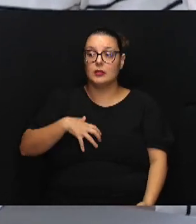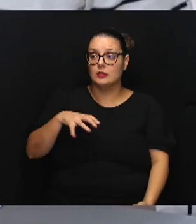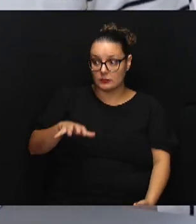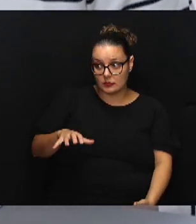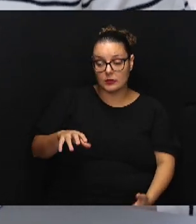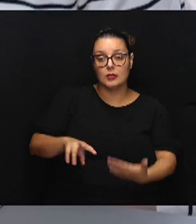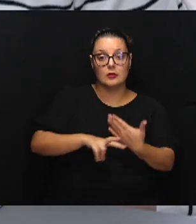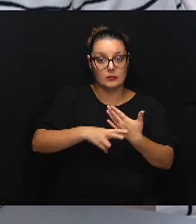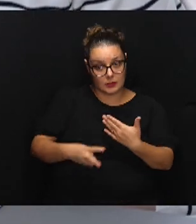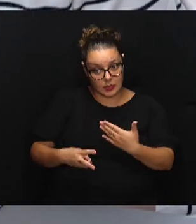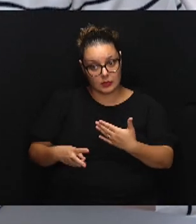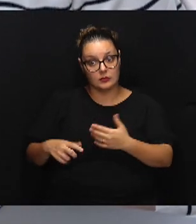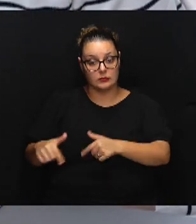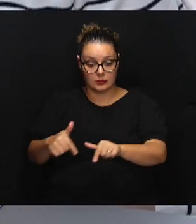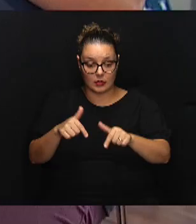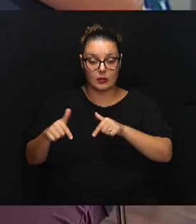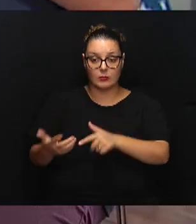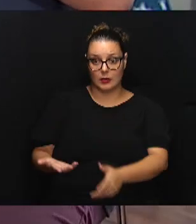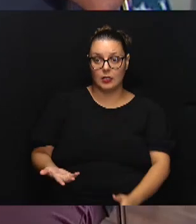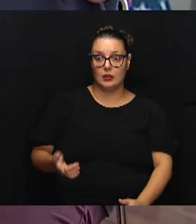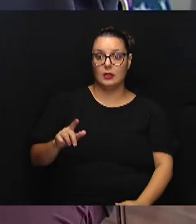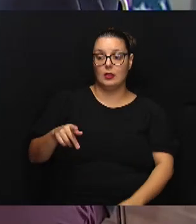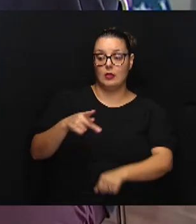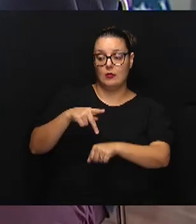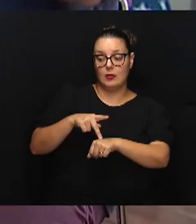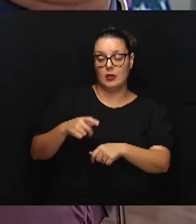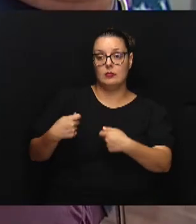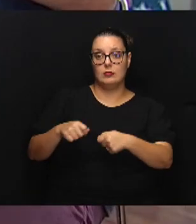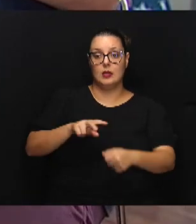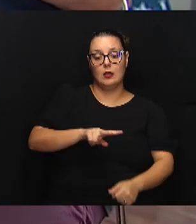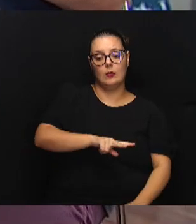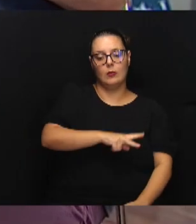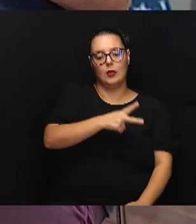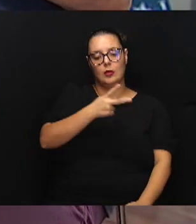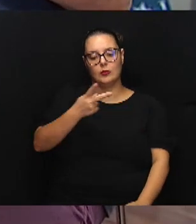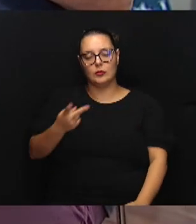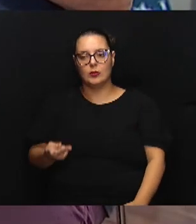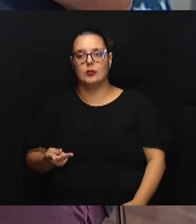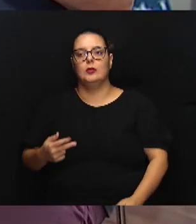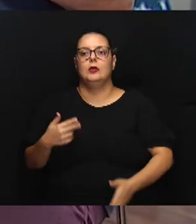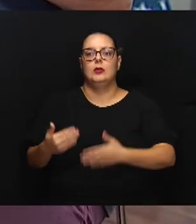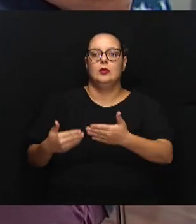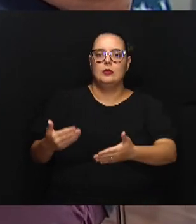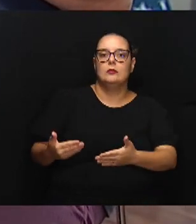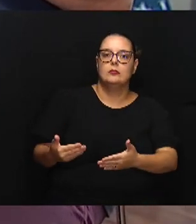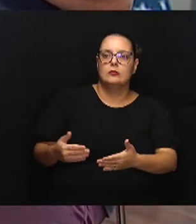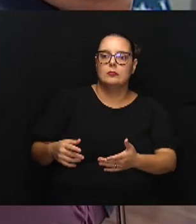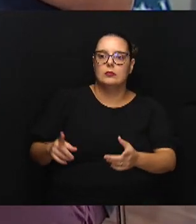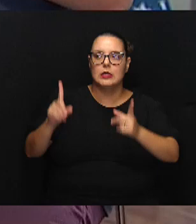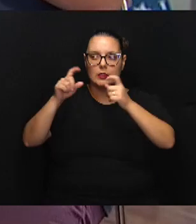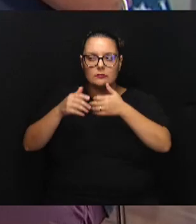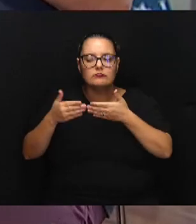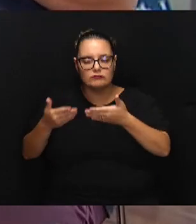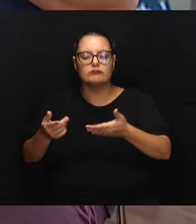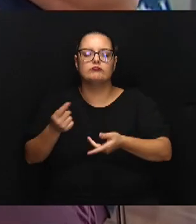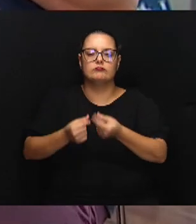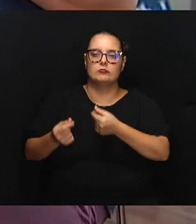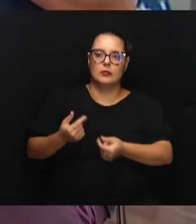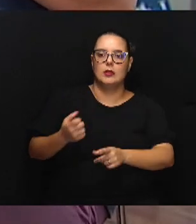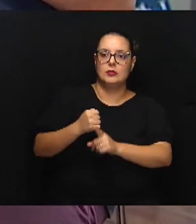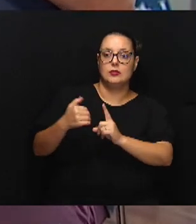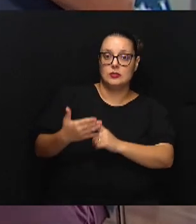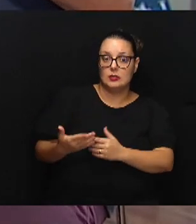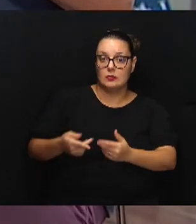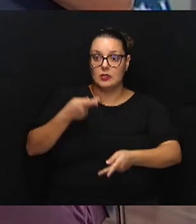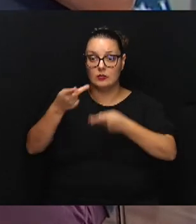mercado de trabalho. Então, um país que precisa vivenciar uma transição para um processo mais complexo economicamente e socialmente